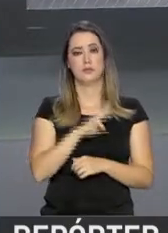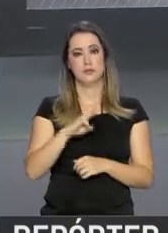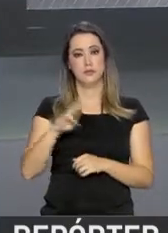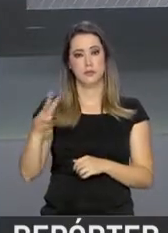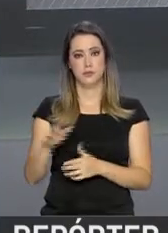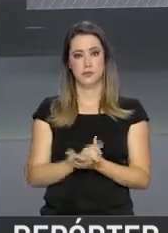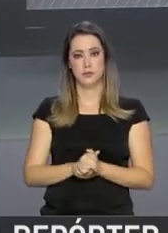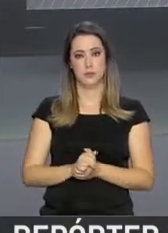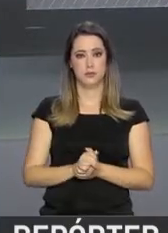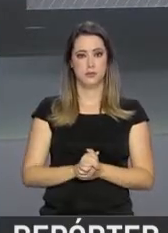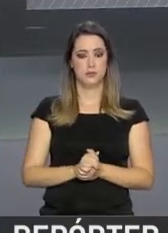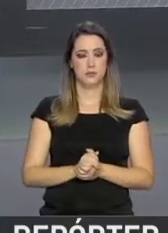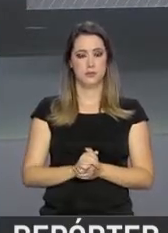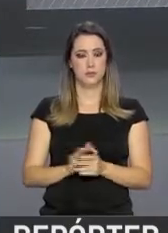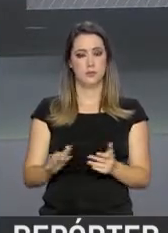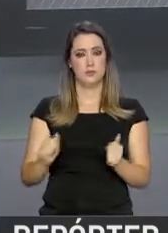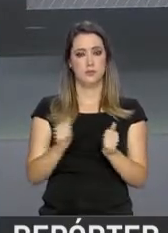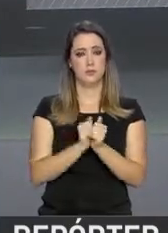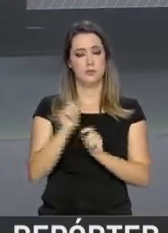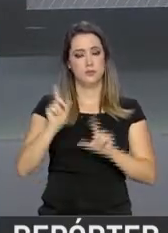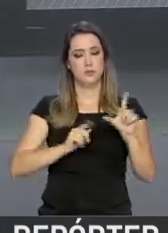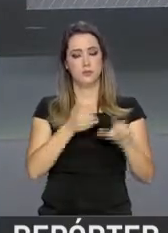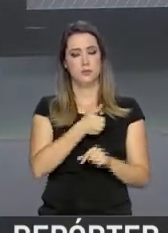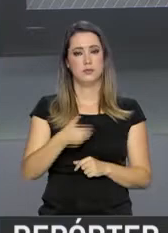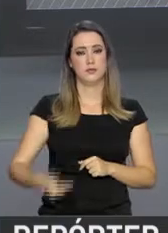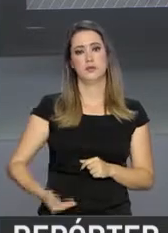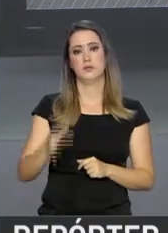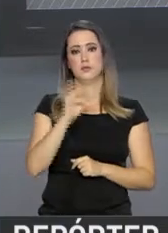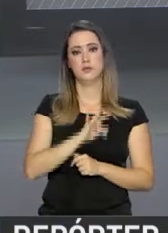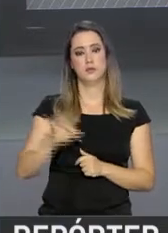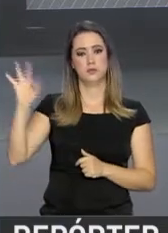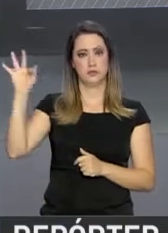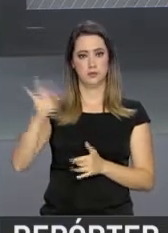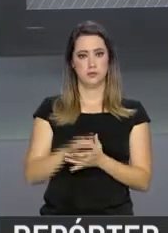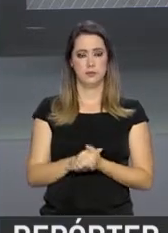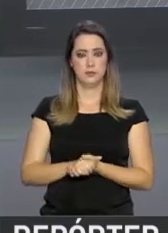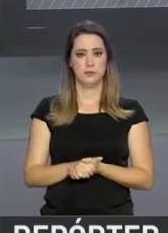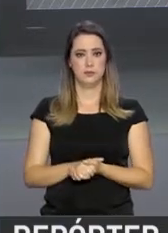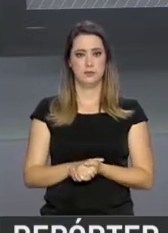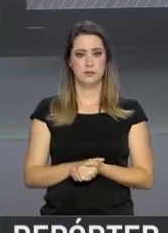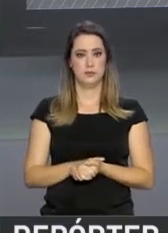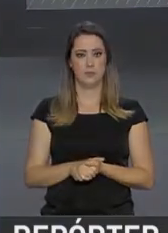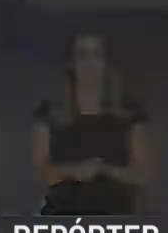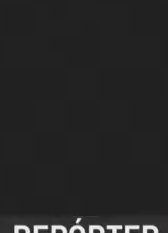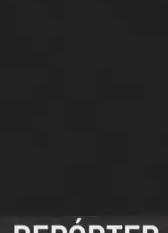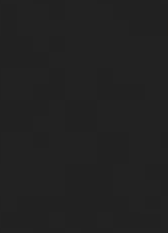nbr na internet continue com a gente na nbr a tv do governo federal